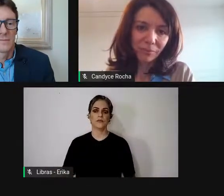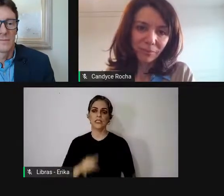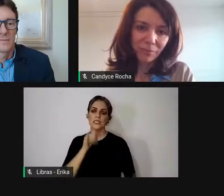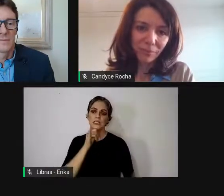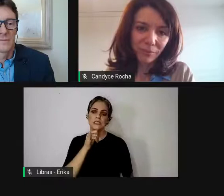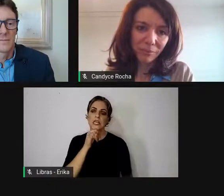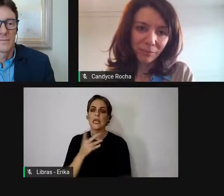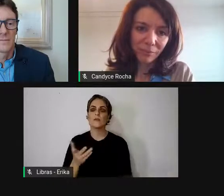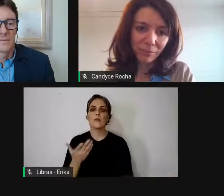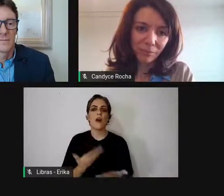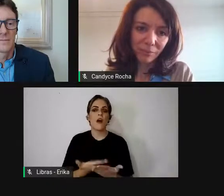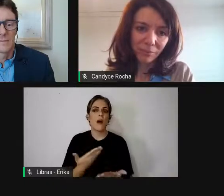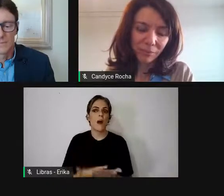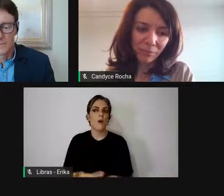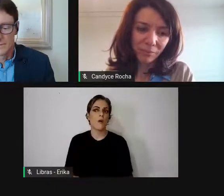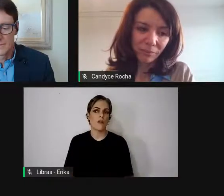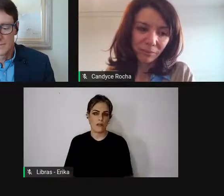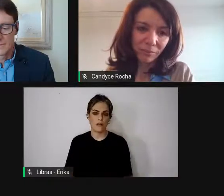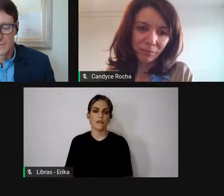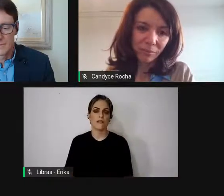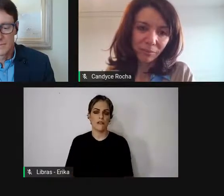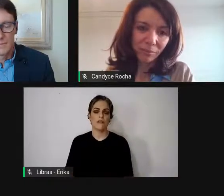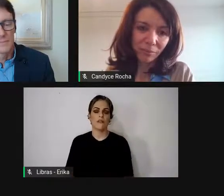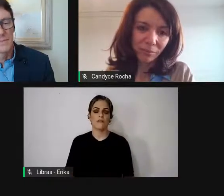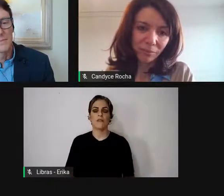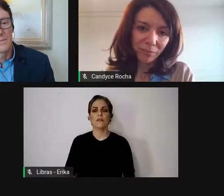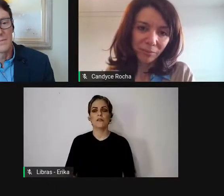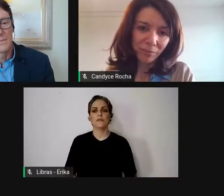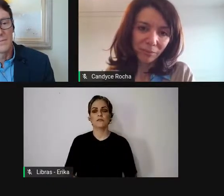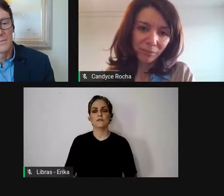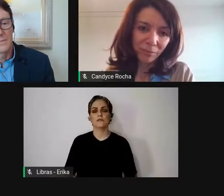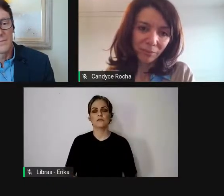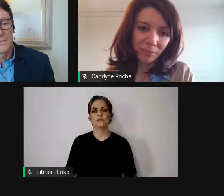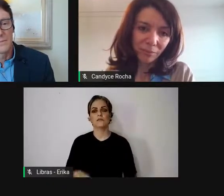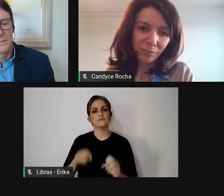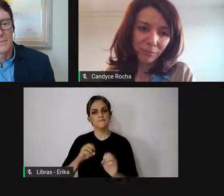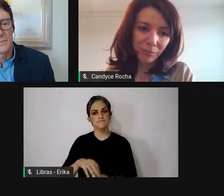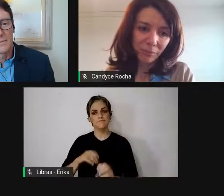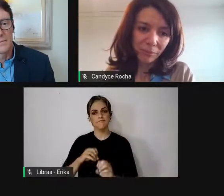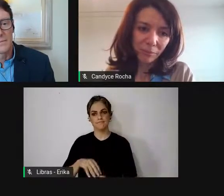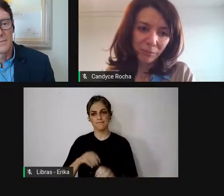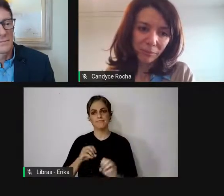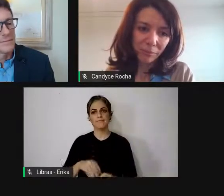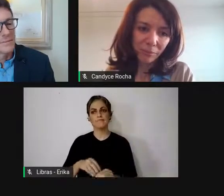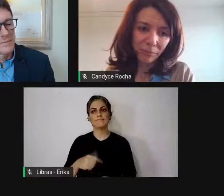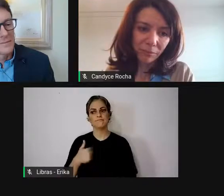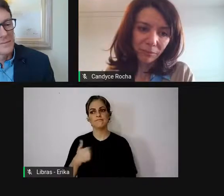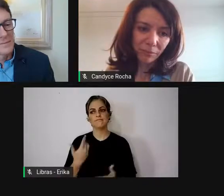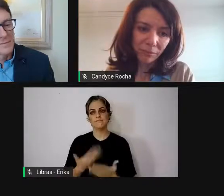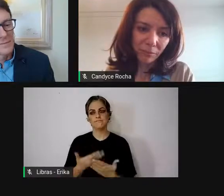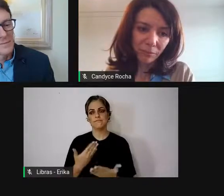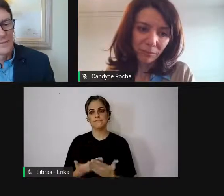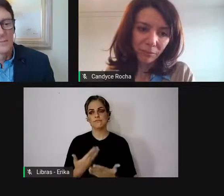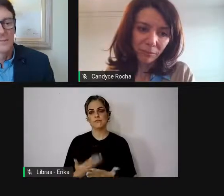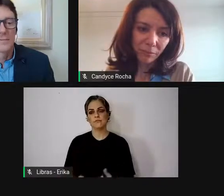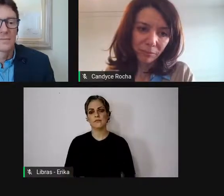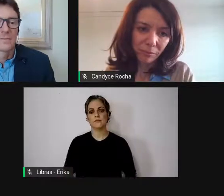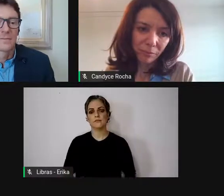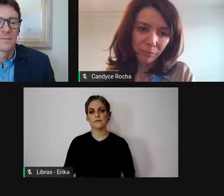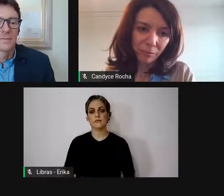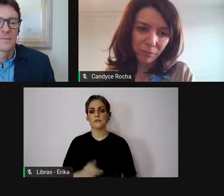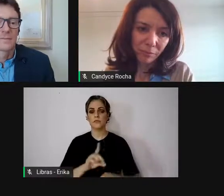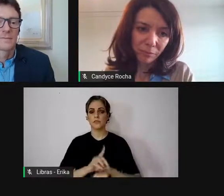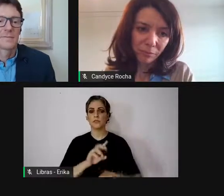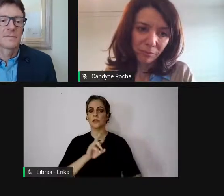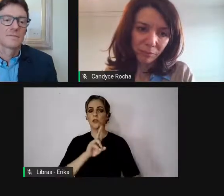Assim, a facilidade, inclusive, a questão de fazer o doutoramento, ela entrou por conta até das